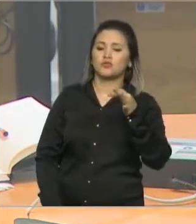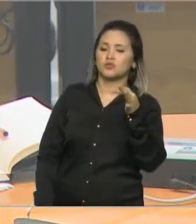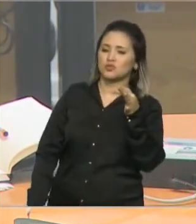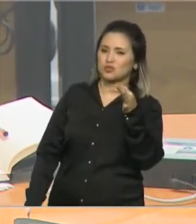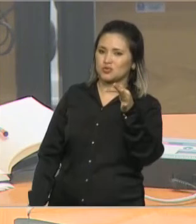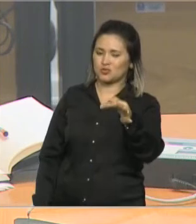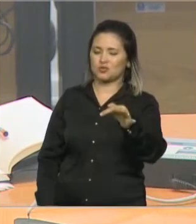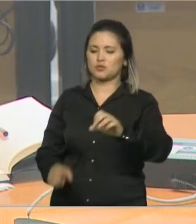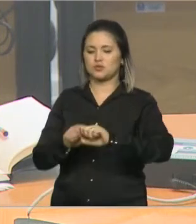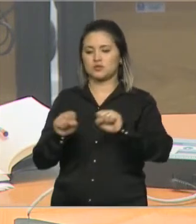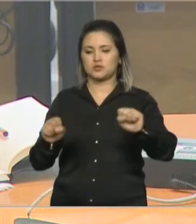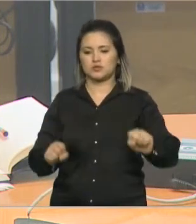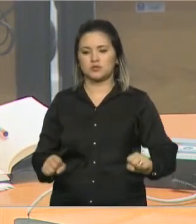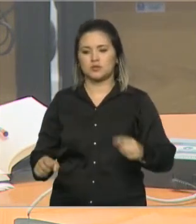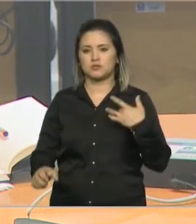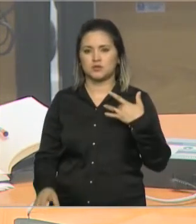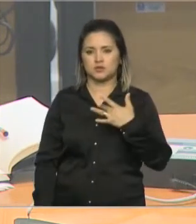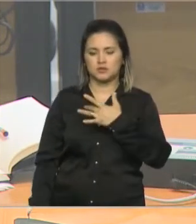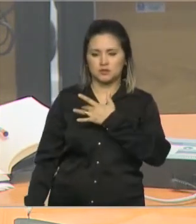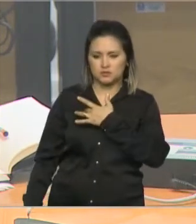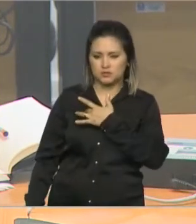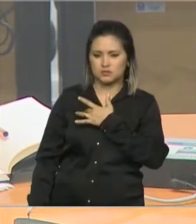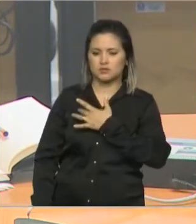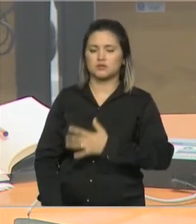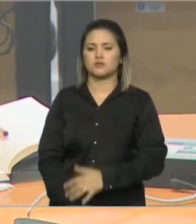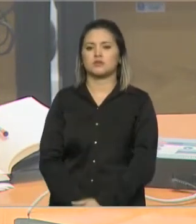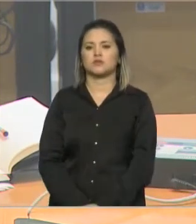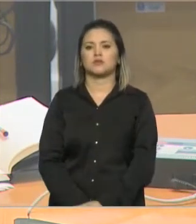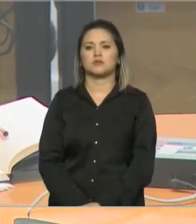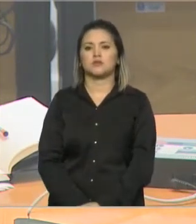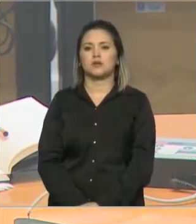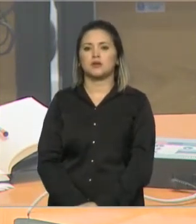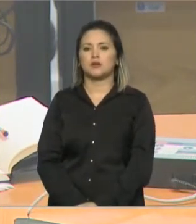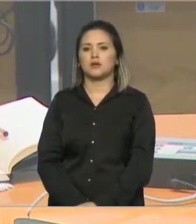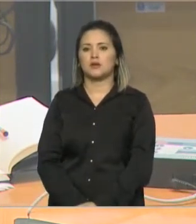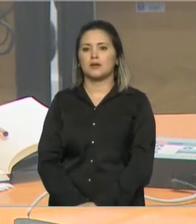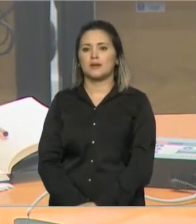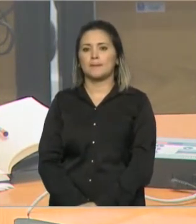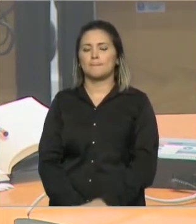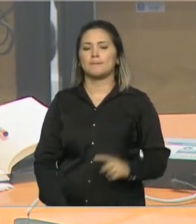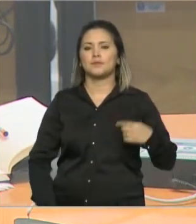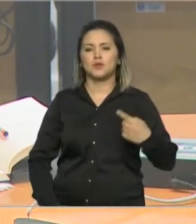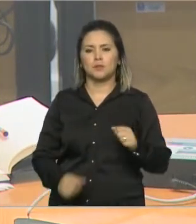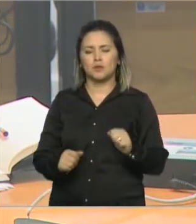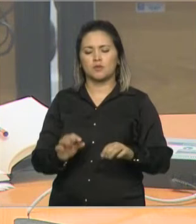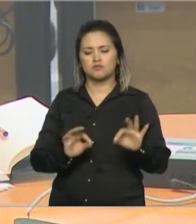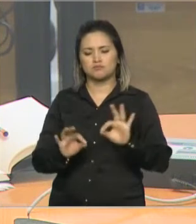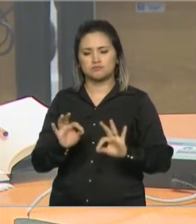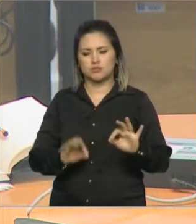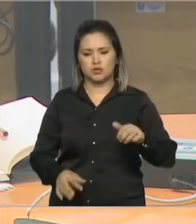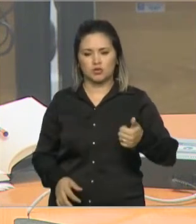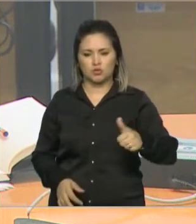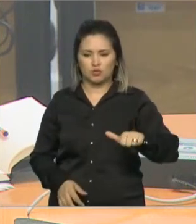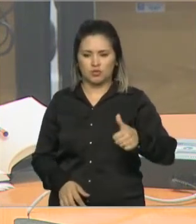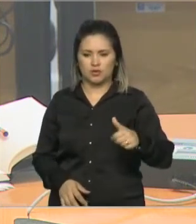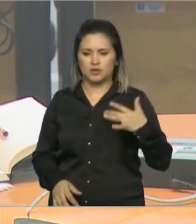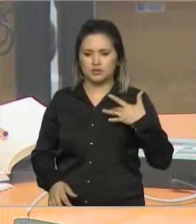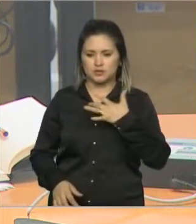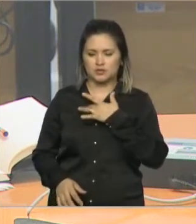saúde do que vai ser daqui a 20, 30 anos, para que a gente possa ter esse salto de qualidade na saúde do